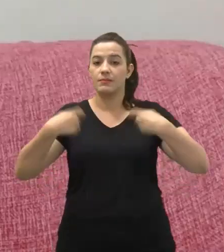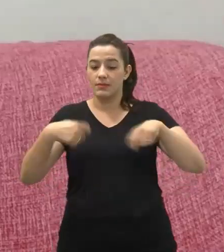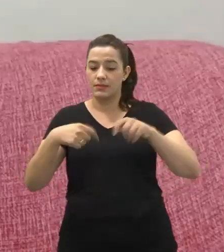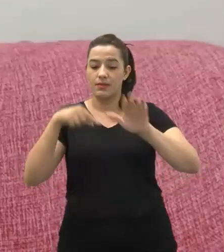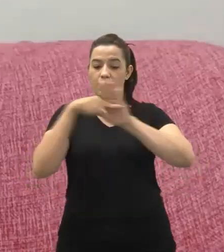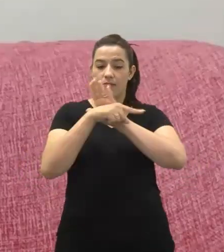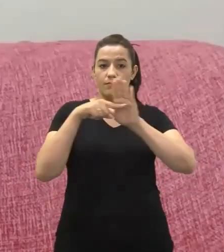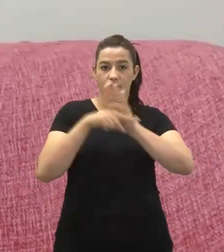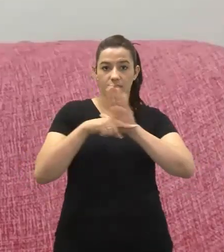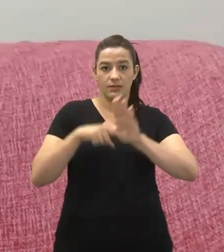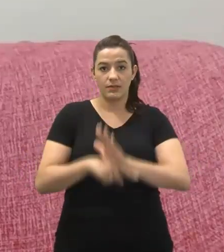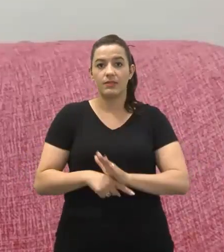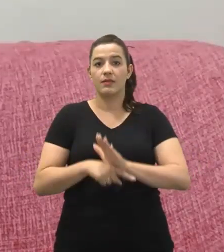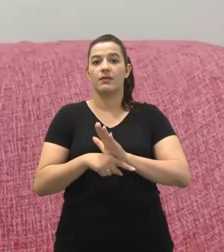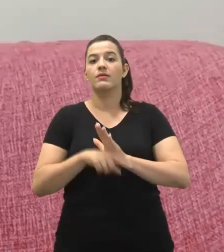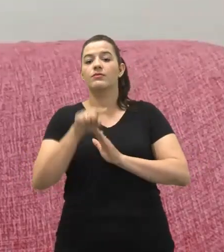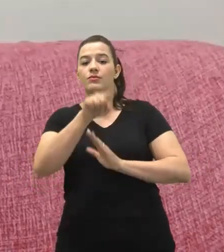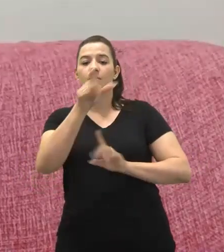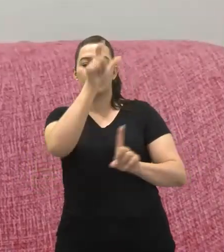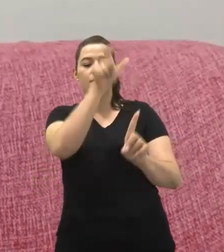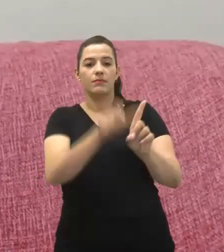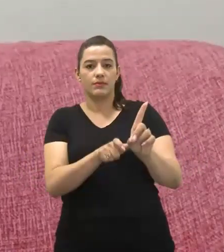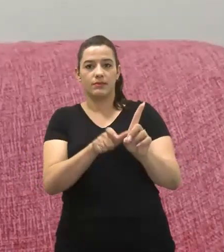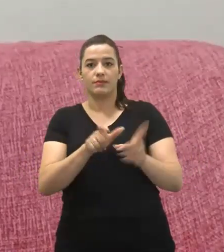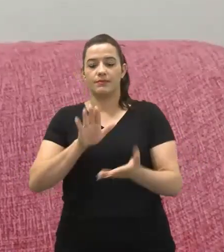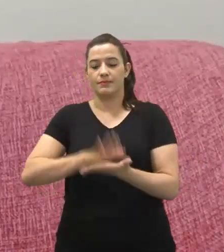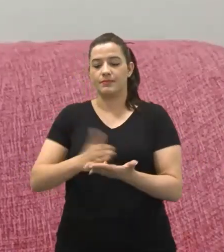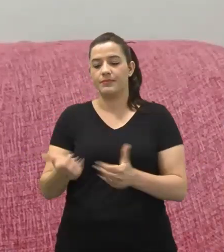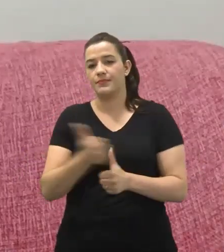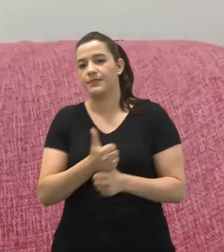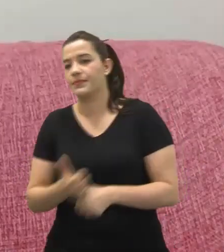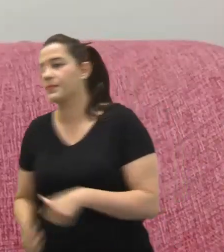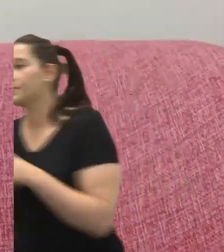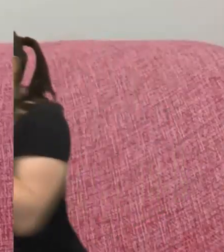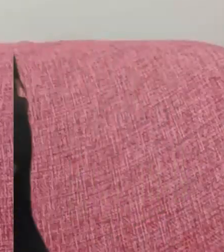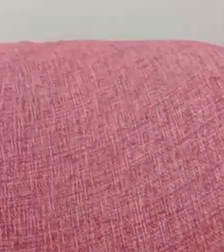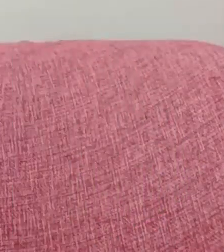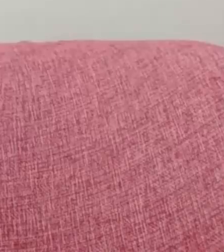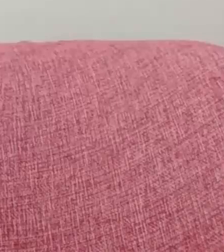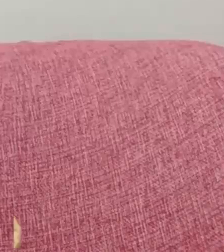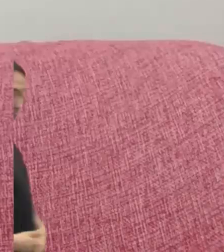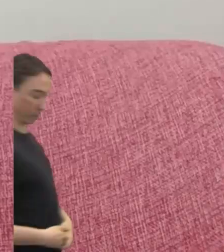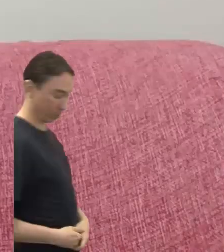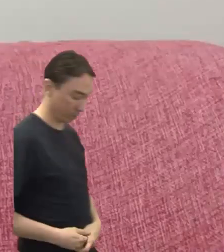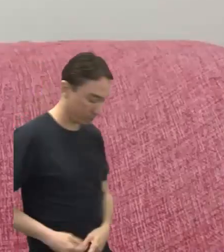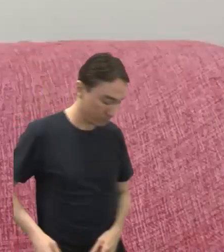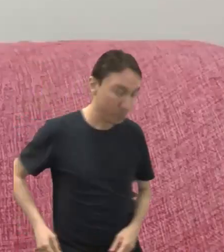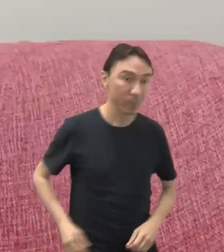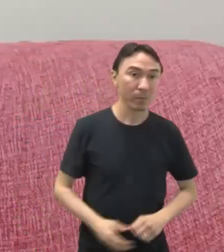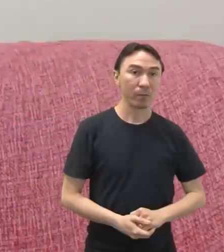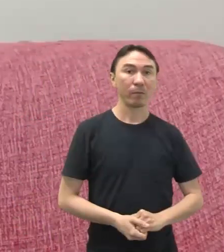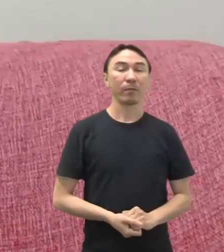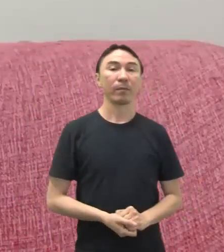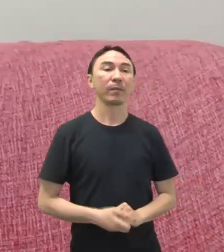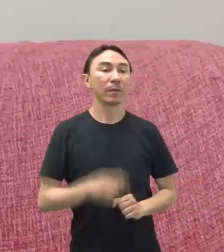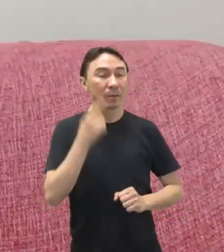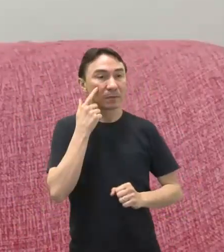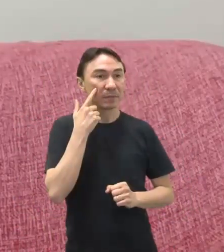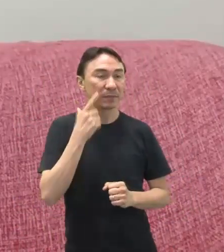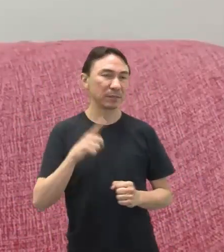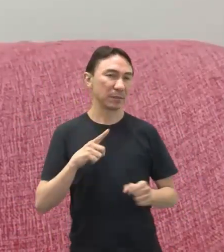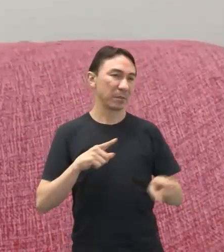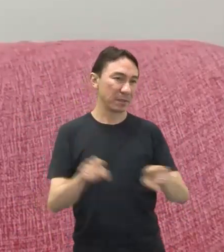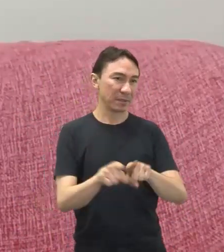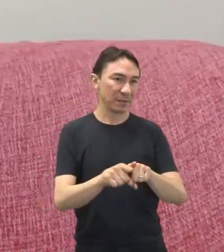pesquisar a respeito daquele personagem e ao se relacionar com outros dentro daquela